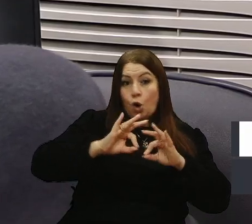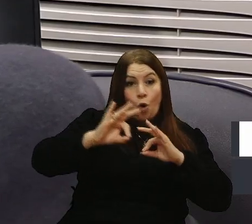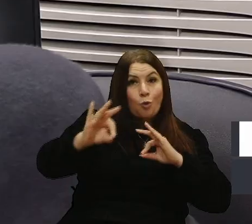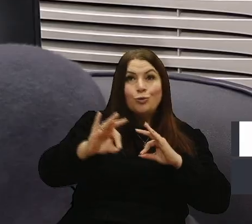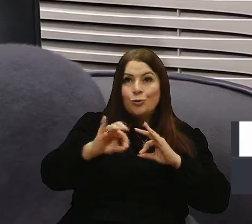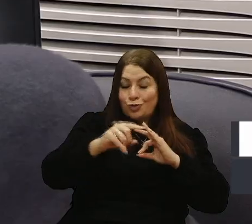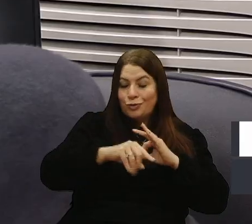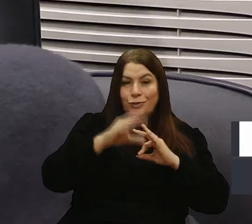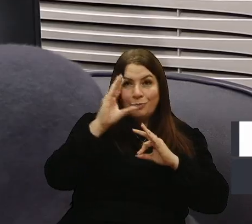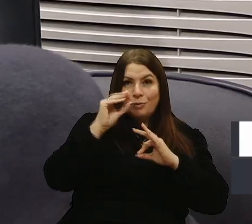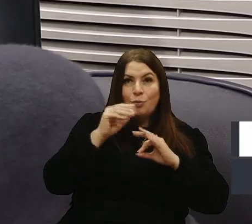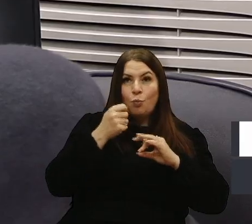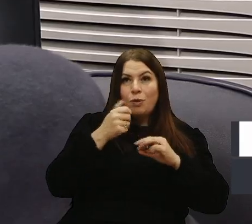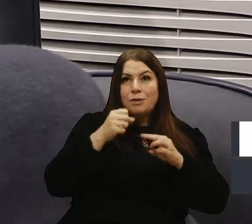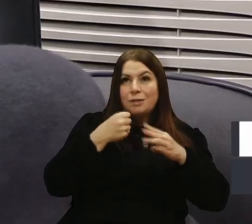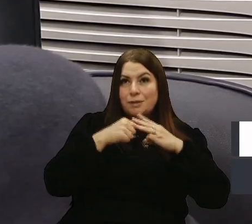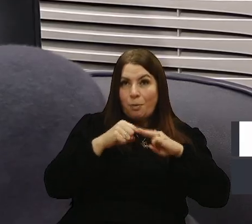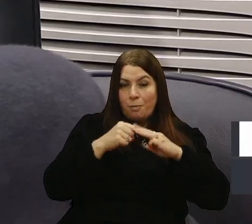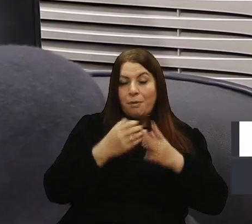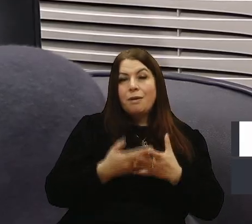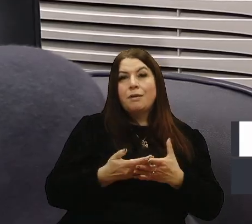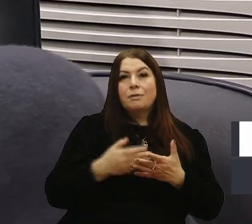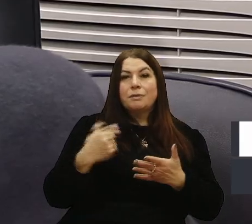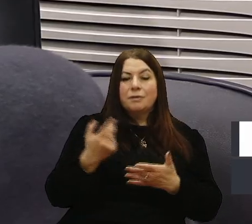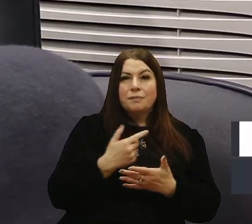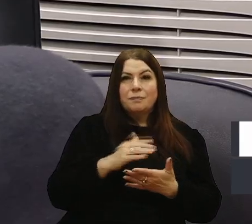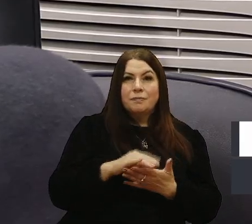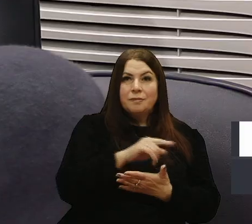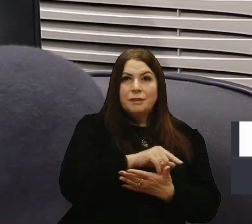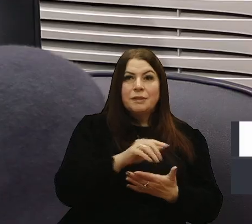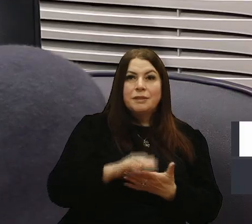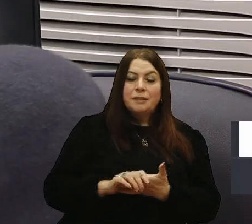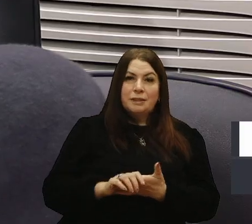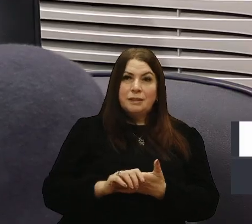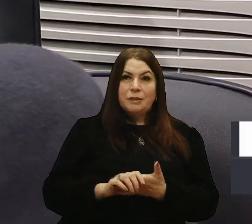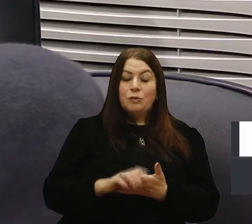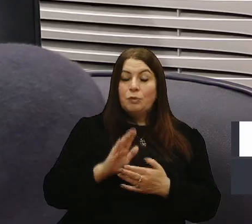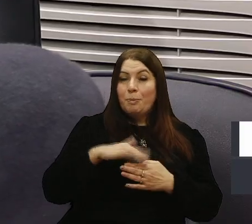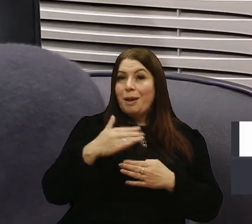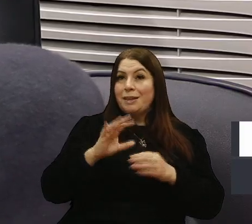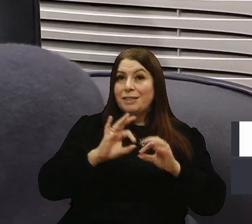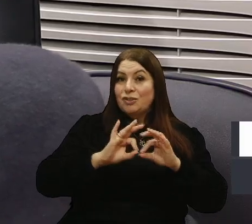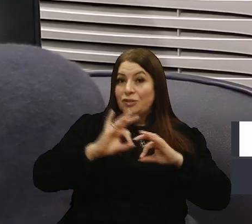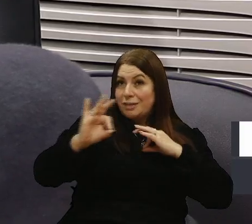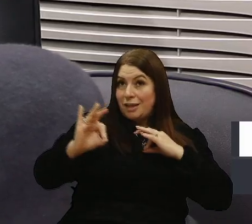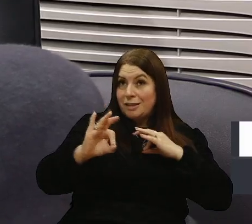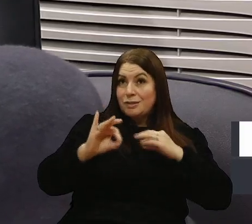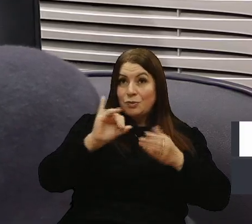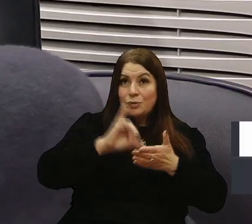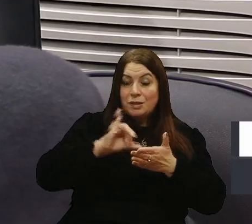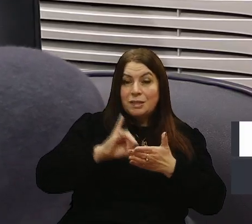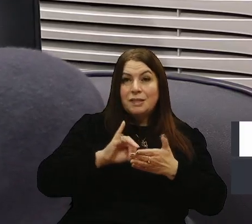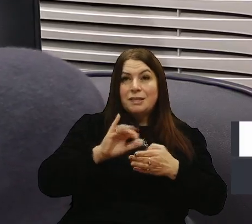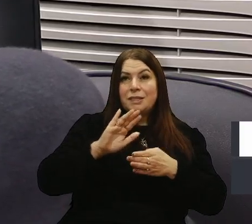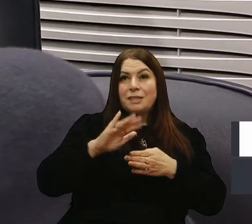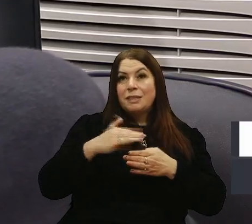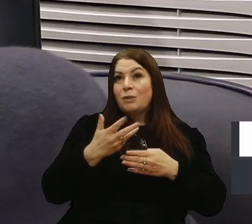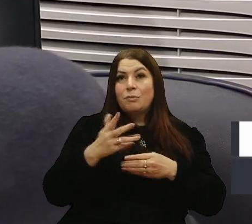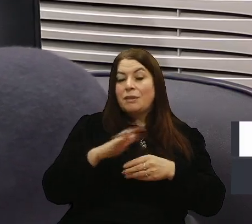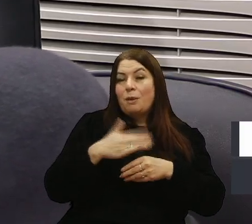você observar, é quase São Marcos. Então, muitas vezes as famílias, quanto mais distante aqui do centro de Caxias, são mais